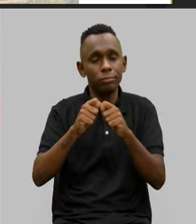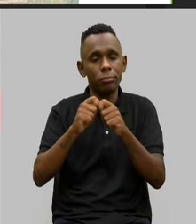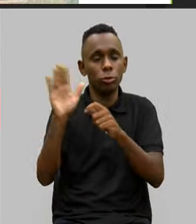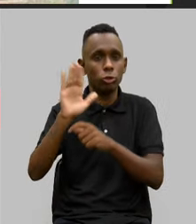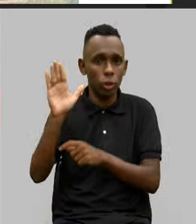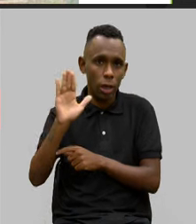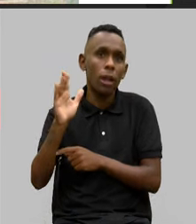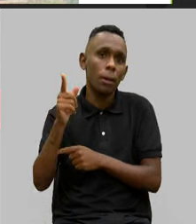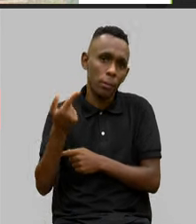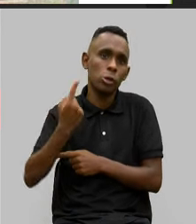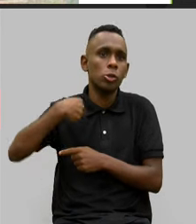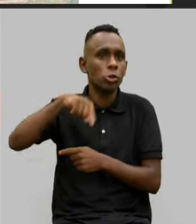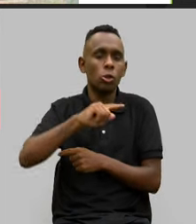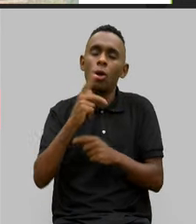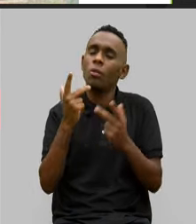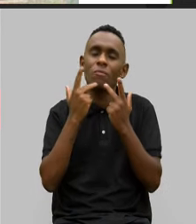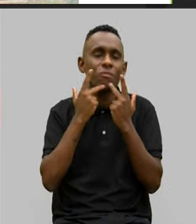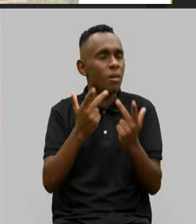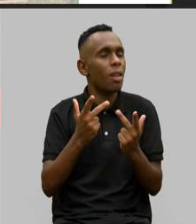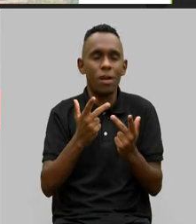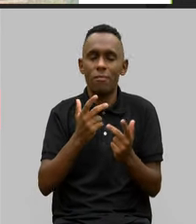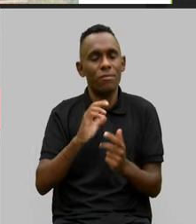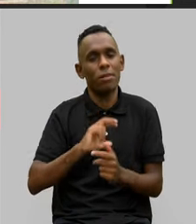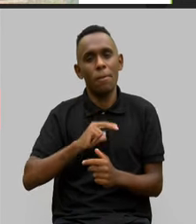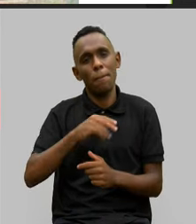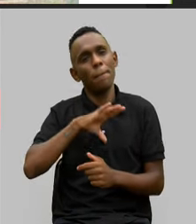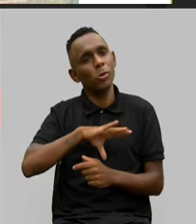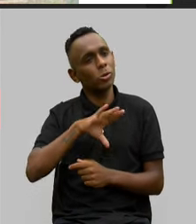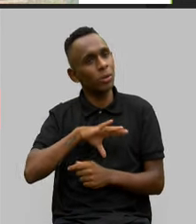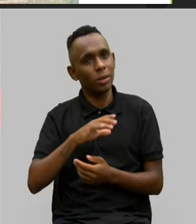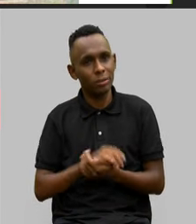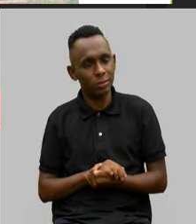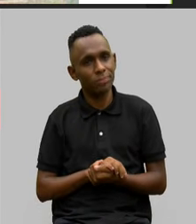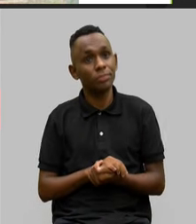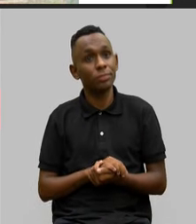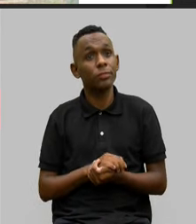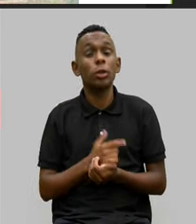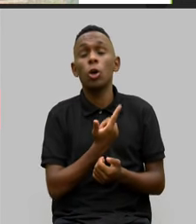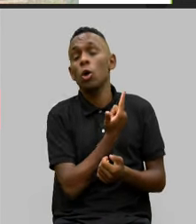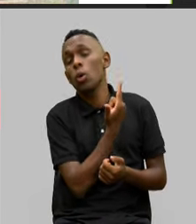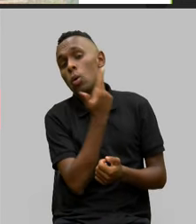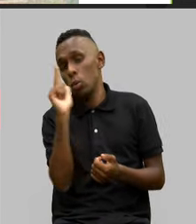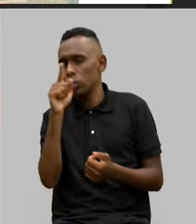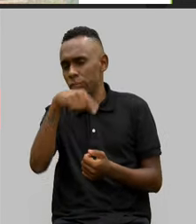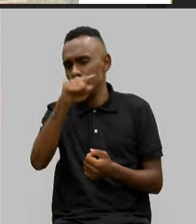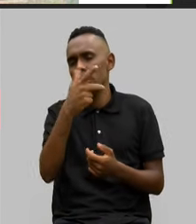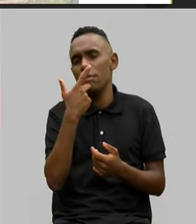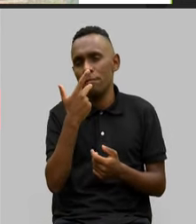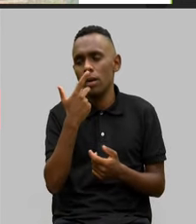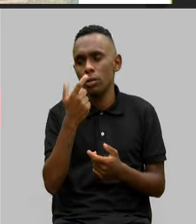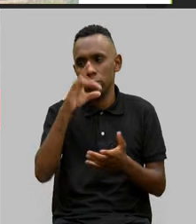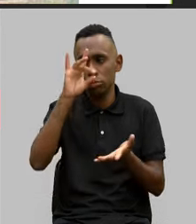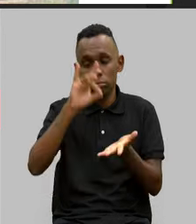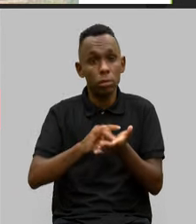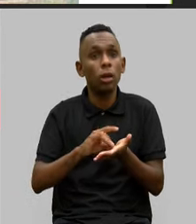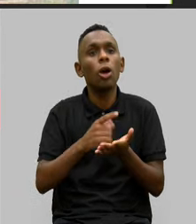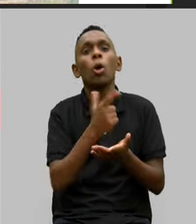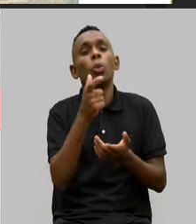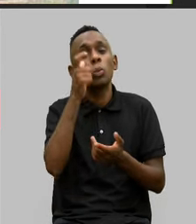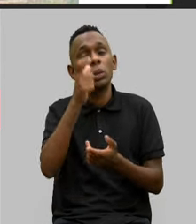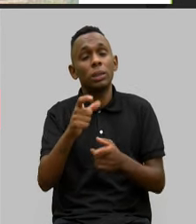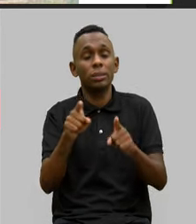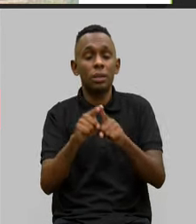seríamos não falaríamos português verdade Ah não outra já que você citou o sério tem uma outra